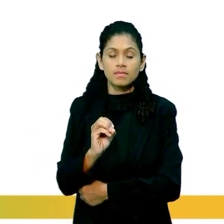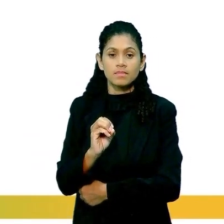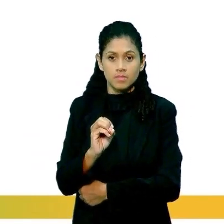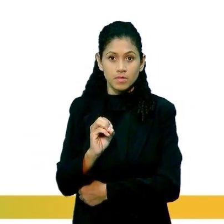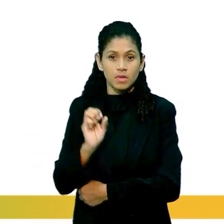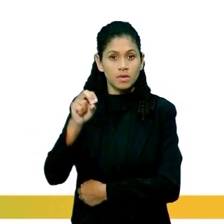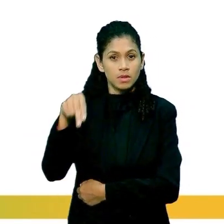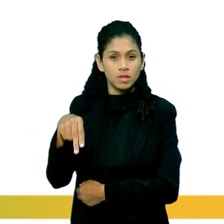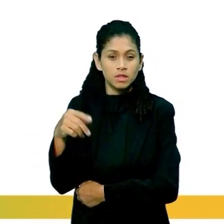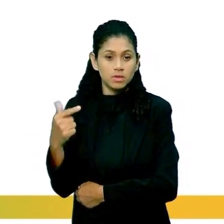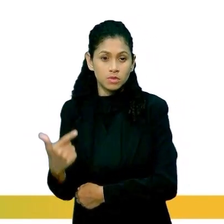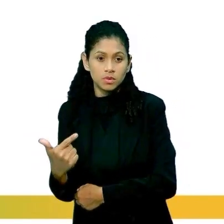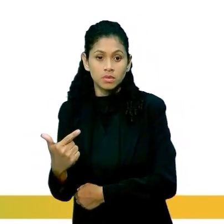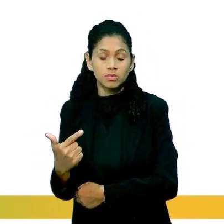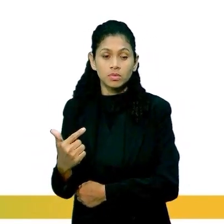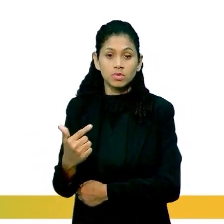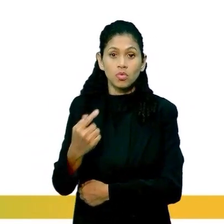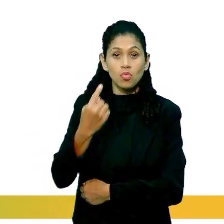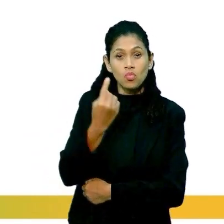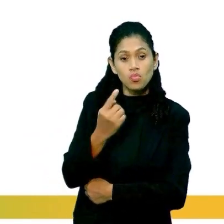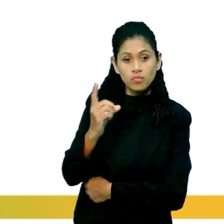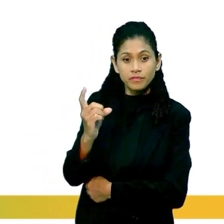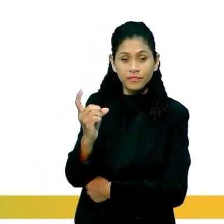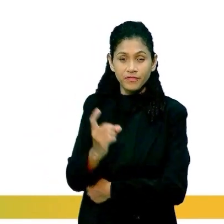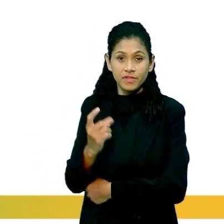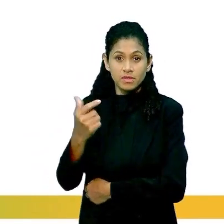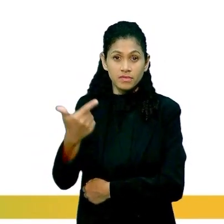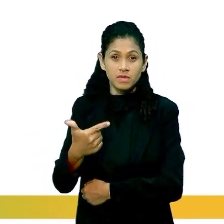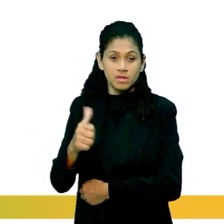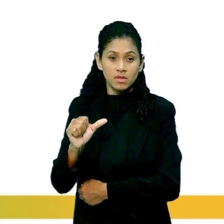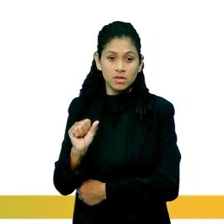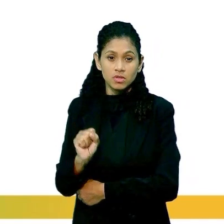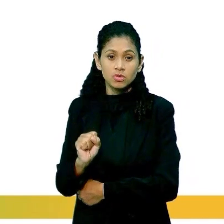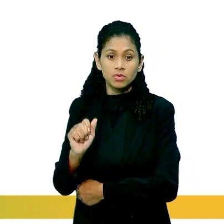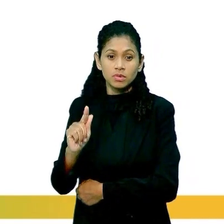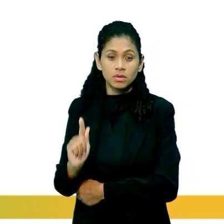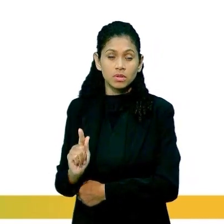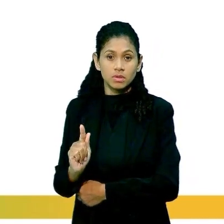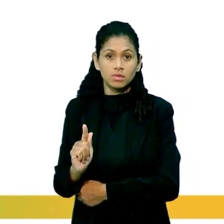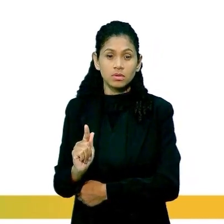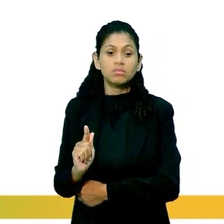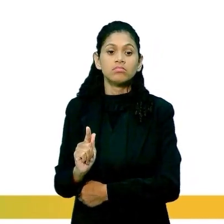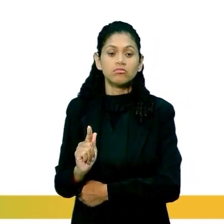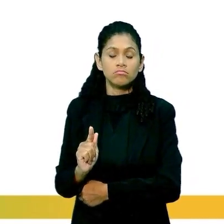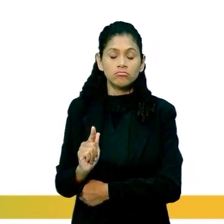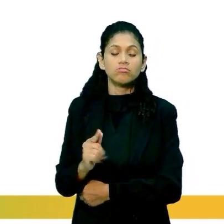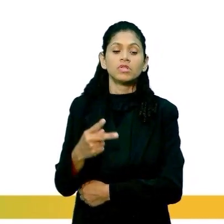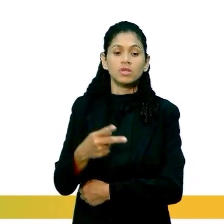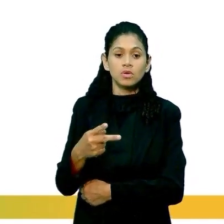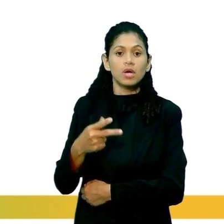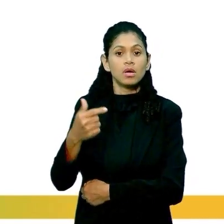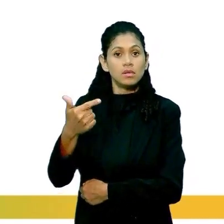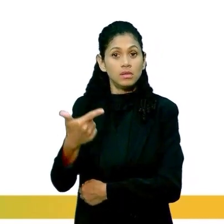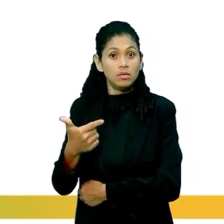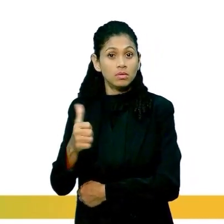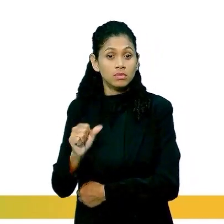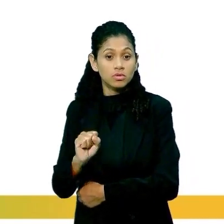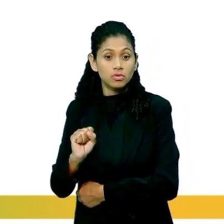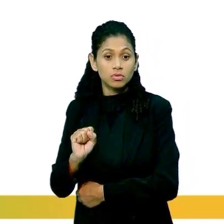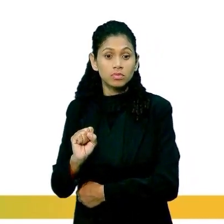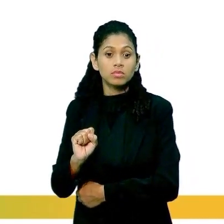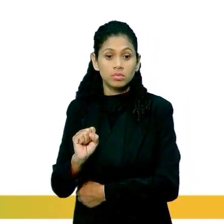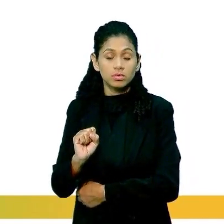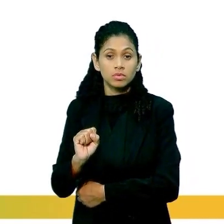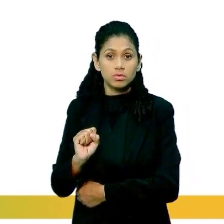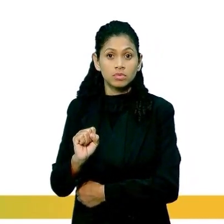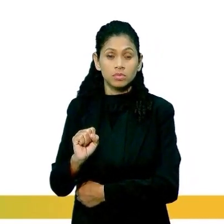a massa do N2 é 14 mais 14, ou 2 vezes 14, vai dar 28 gramas. É a mesma coisa que 28 gramas de N2,